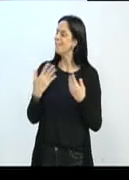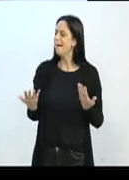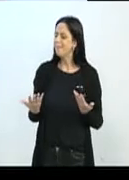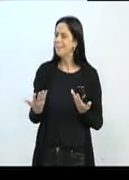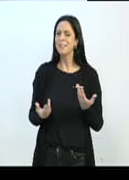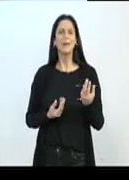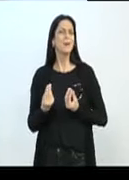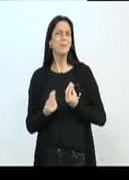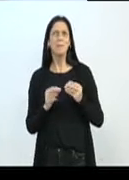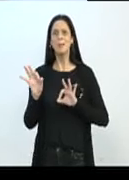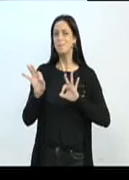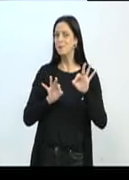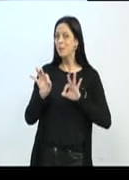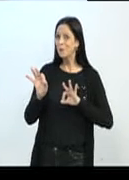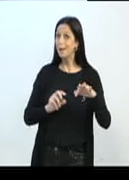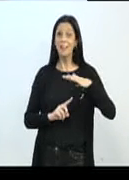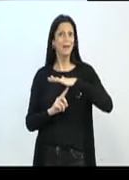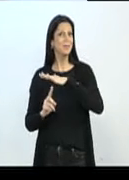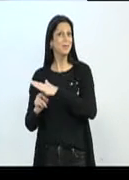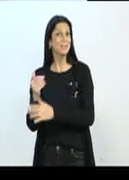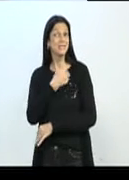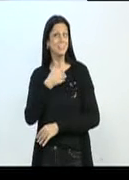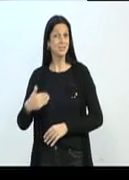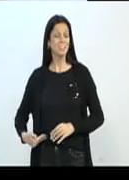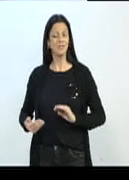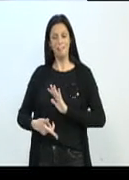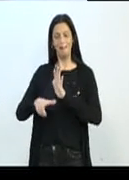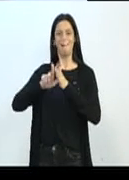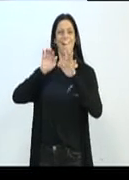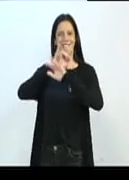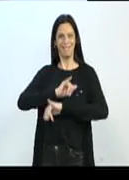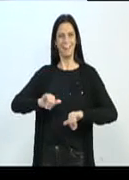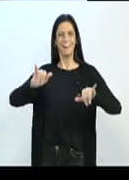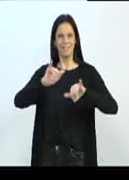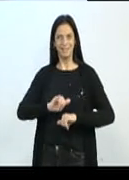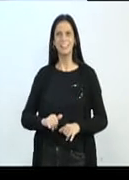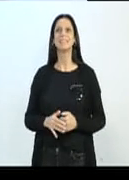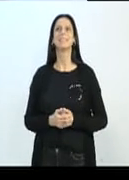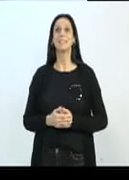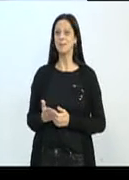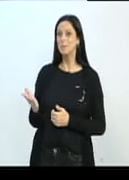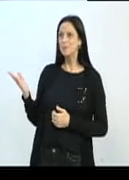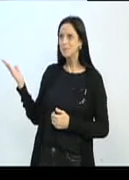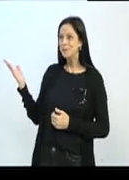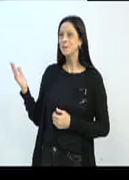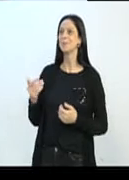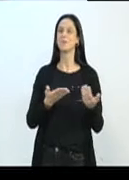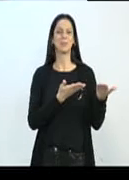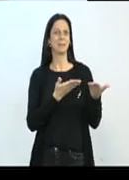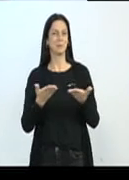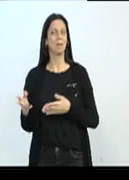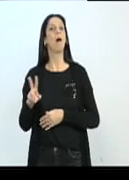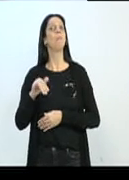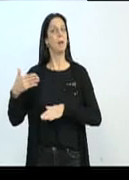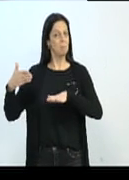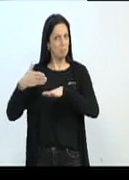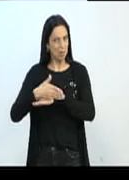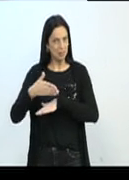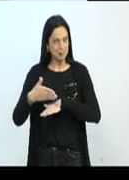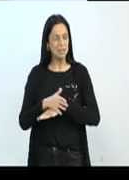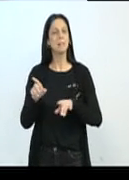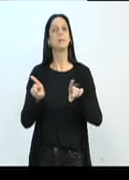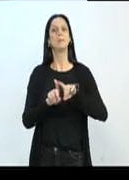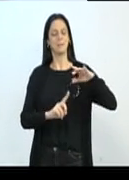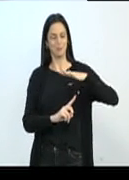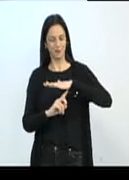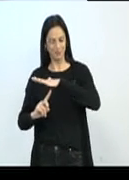da Feira da amizade que falamos aqui hoje na Tribuna né divulgação então fica o convite Elas irão participar também na feira